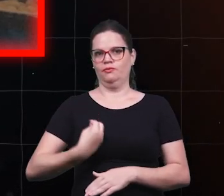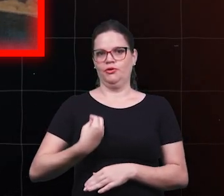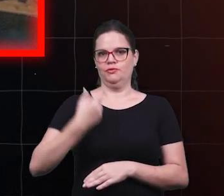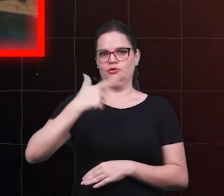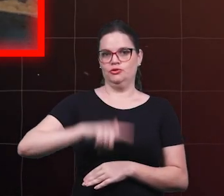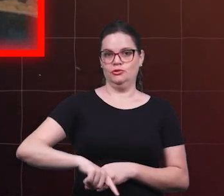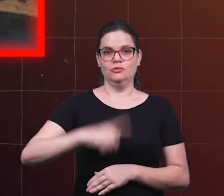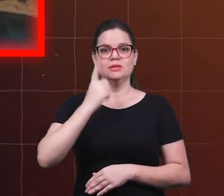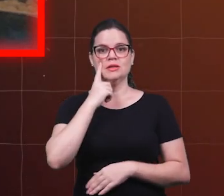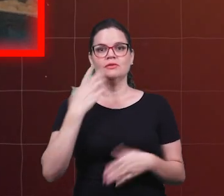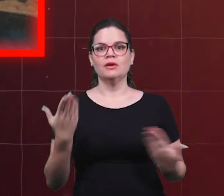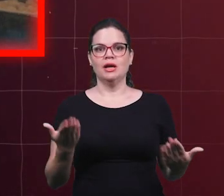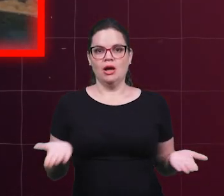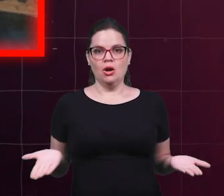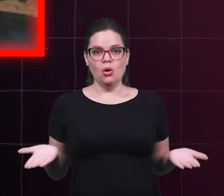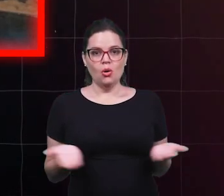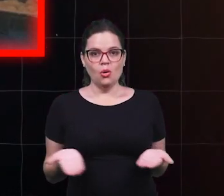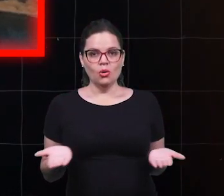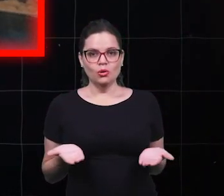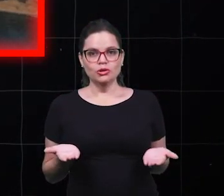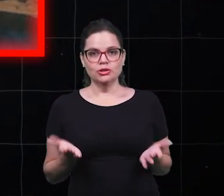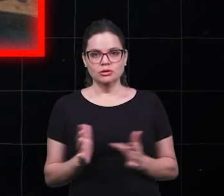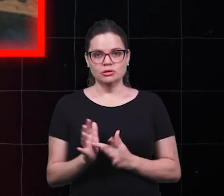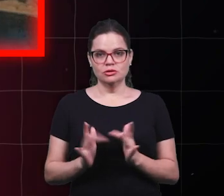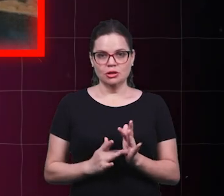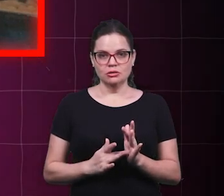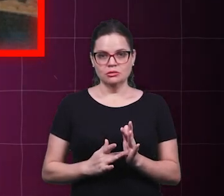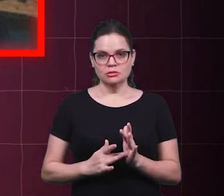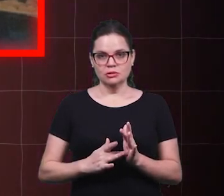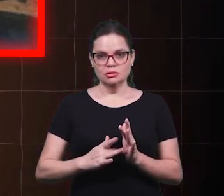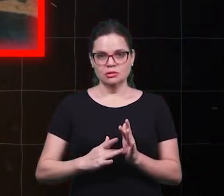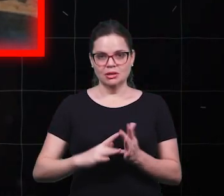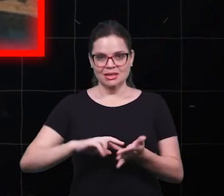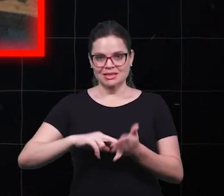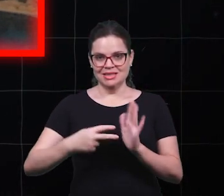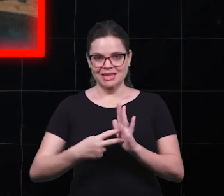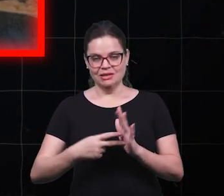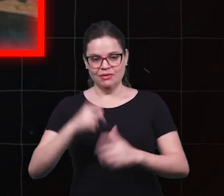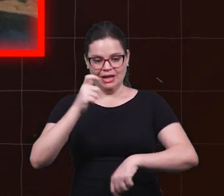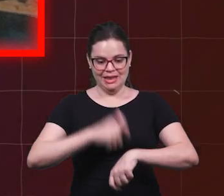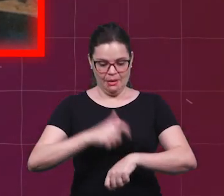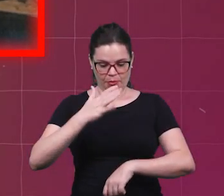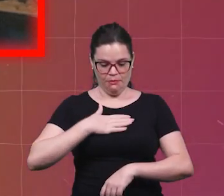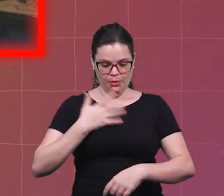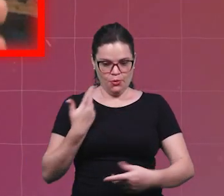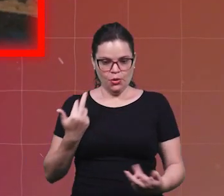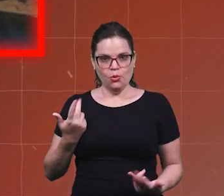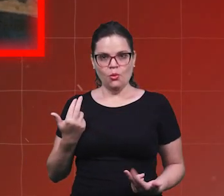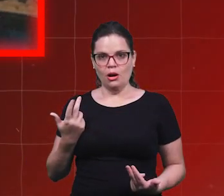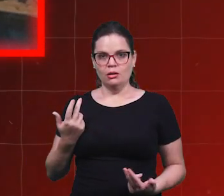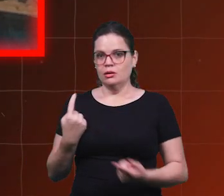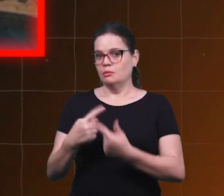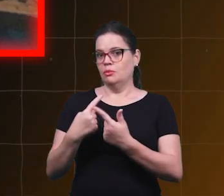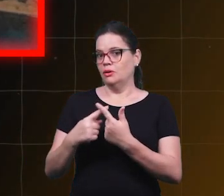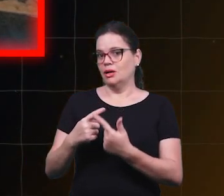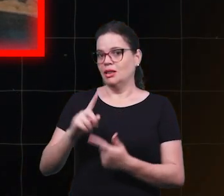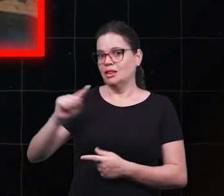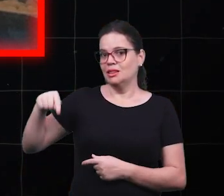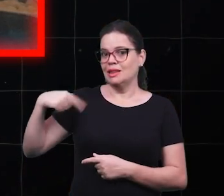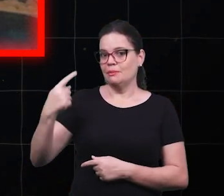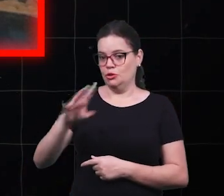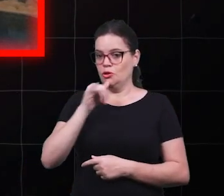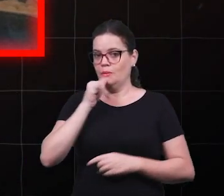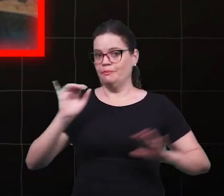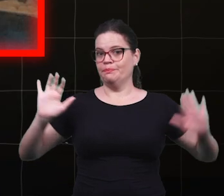de Jesus não se refere ao tempo cronológico, ao cronos, né? Ao tempo do homem, mas o hoje